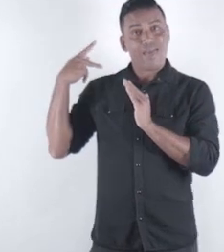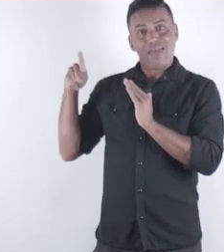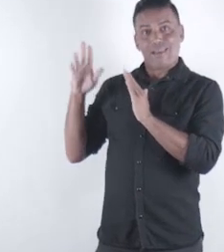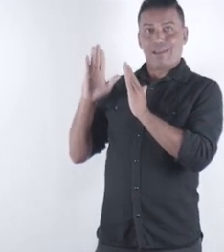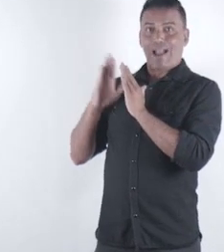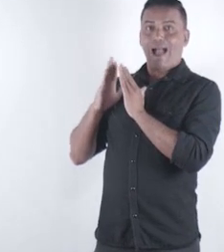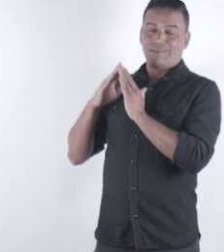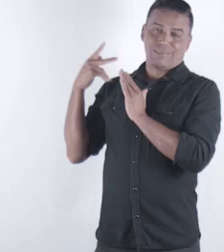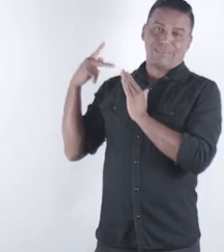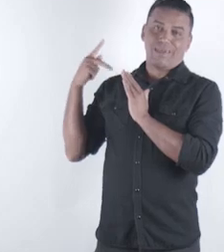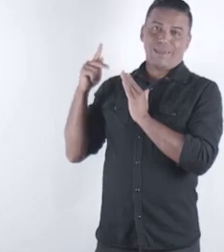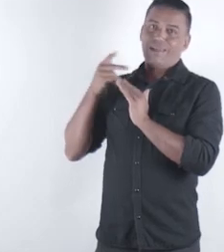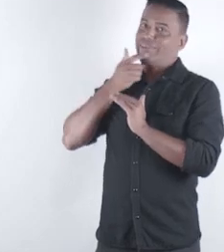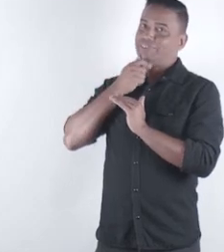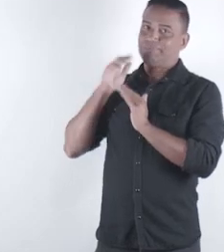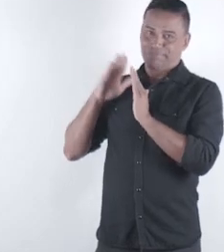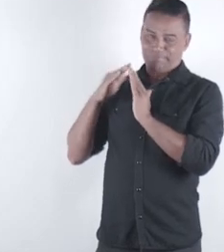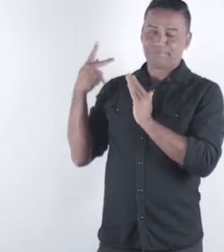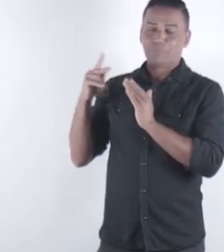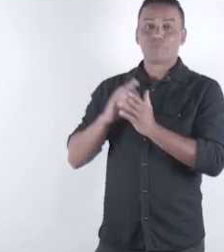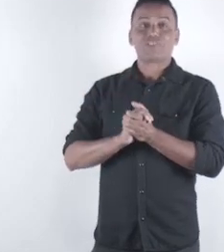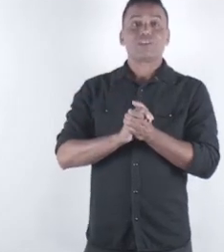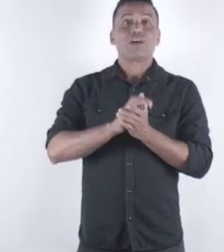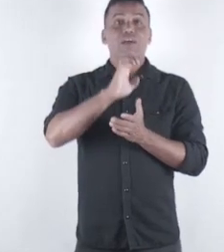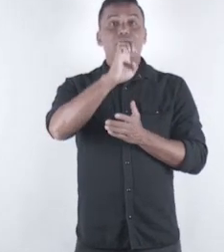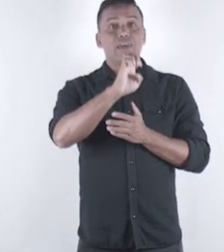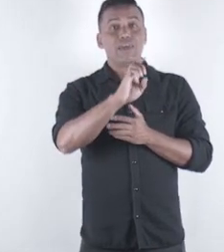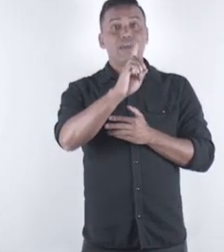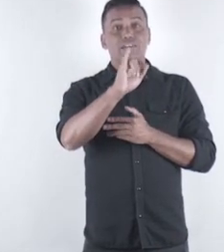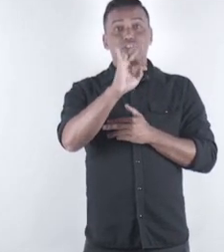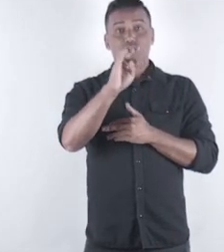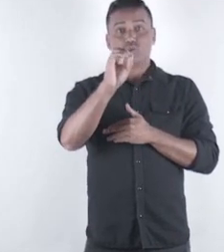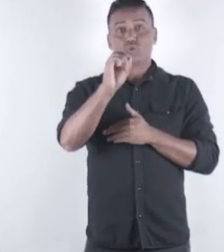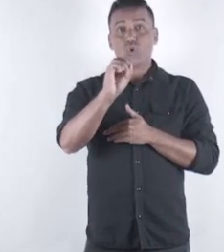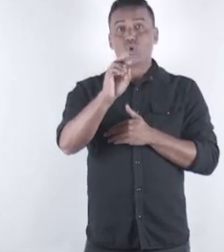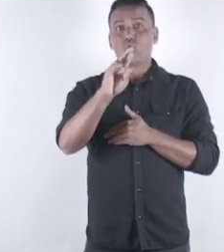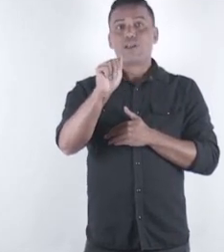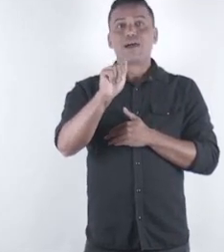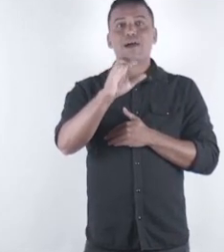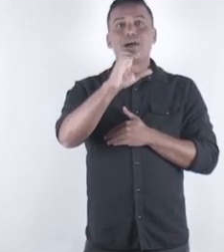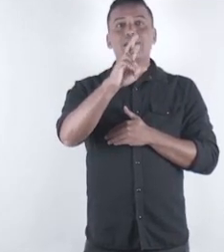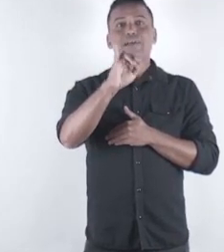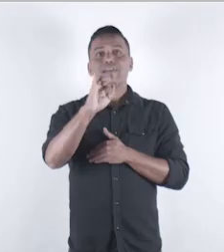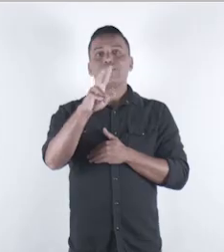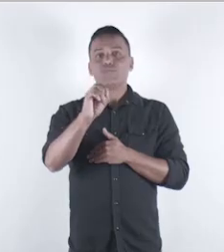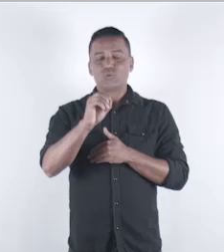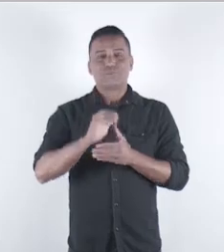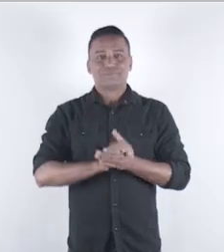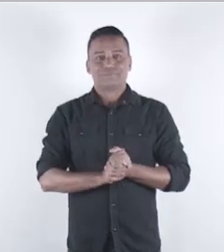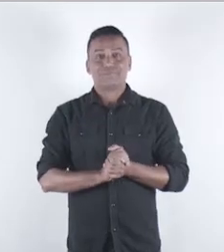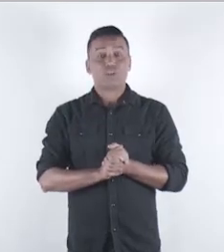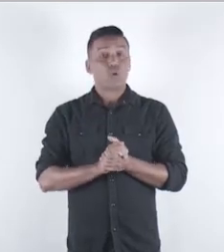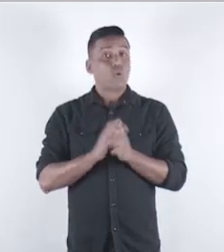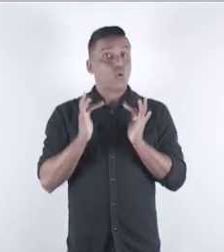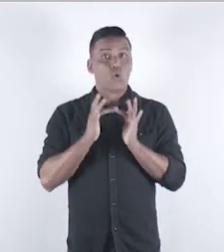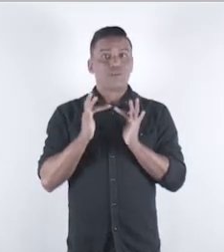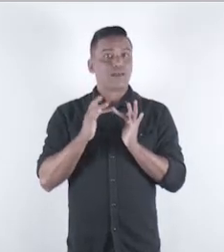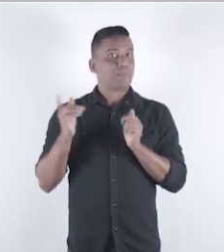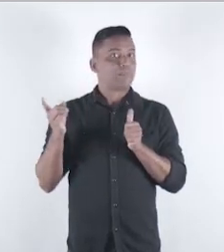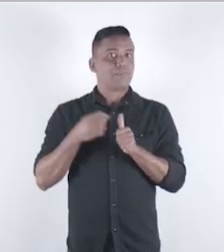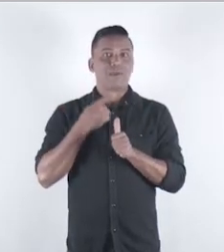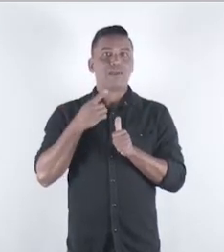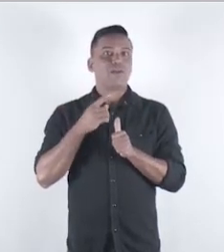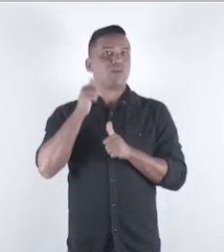casa dele. É um livro que saiu pela editora Crivo, através do selo Crivinho. O meu primeiro contato com a Ana